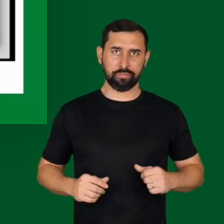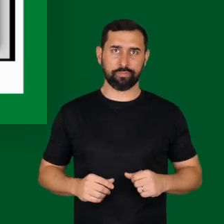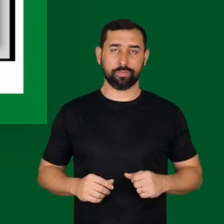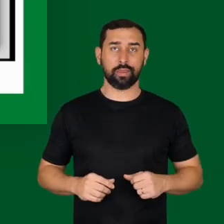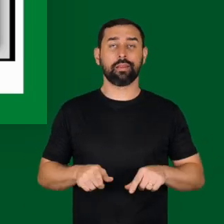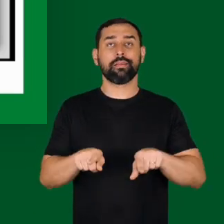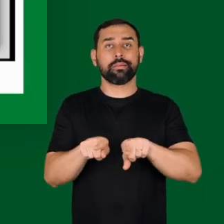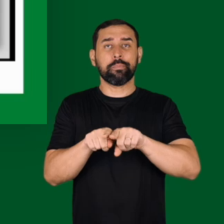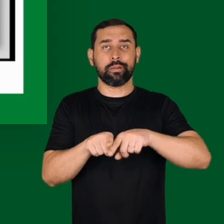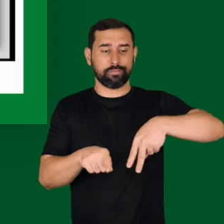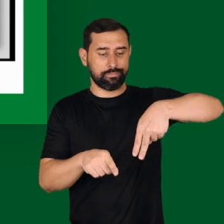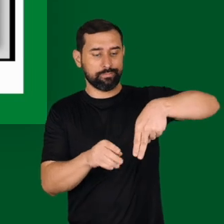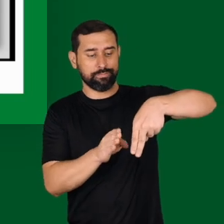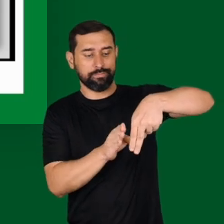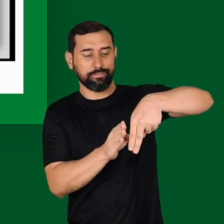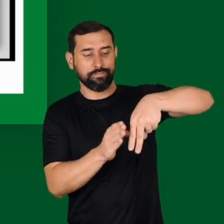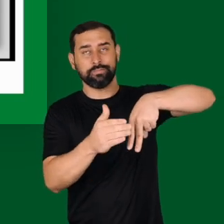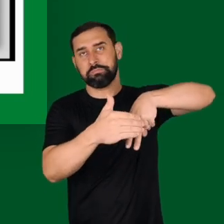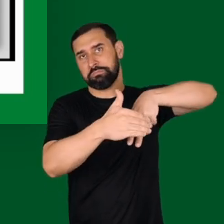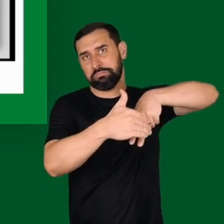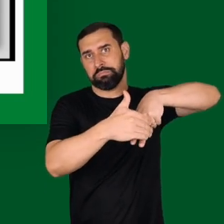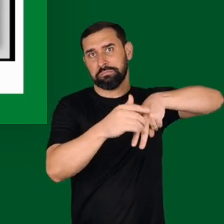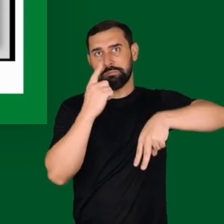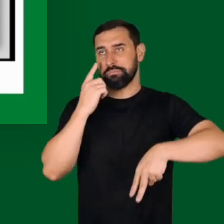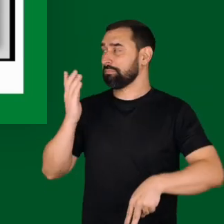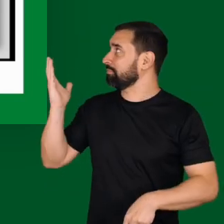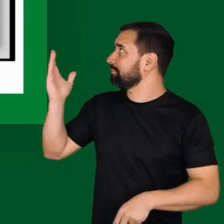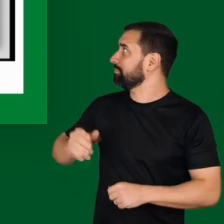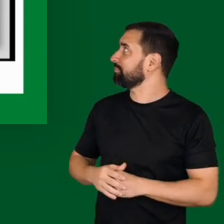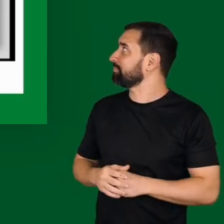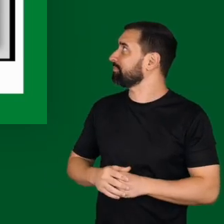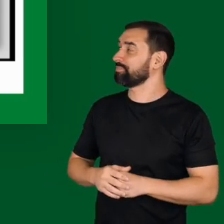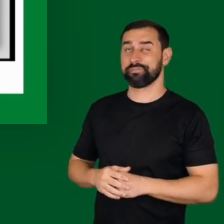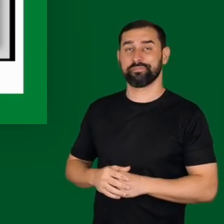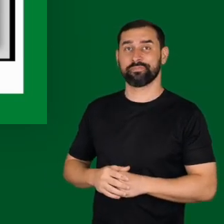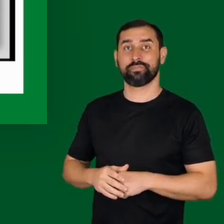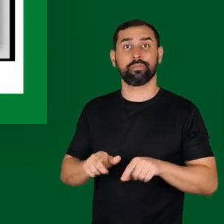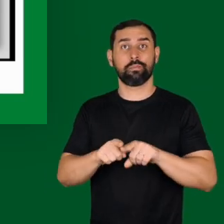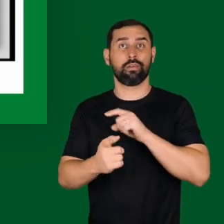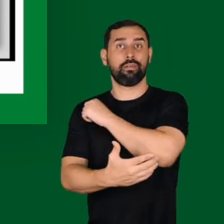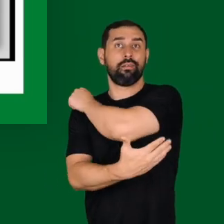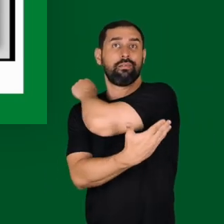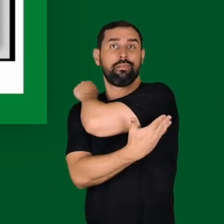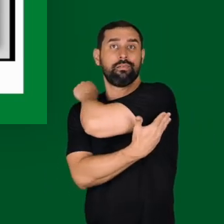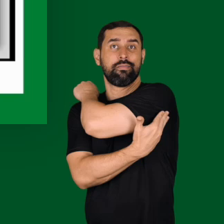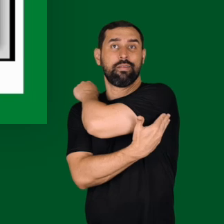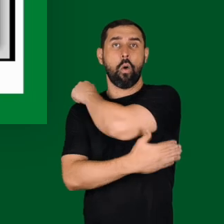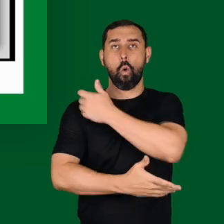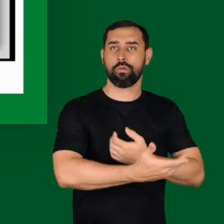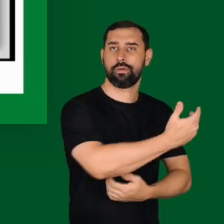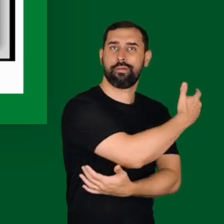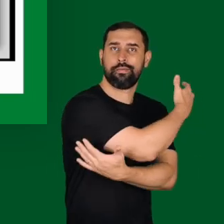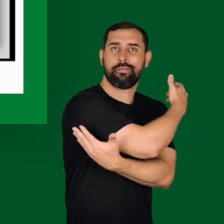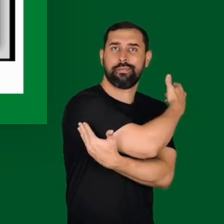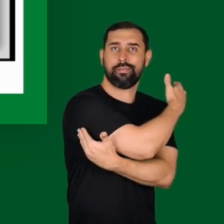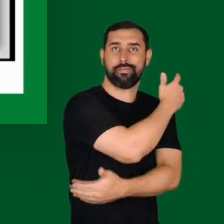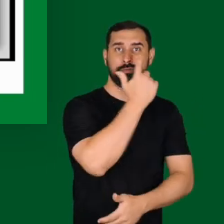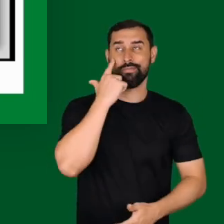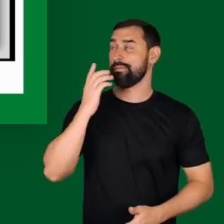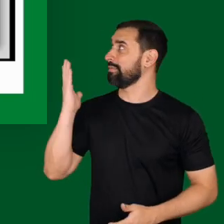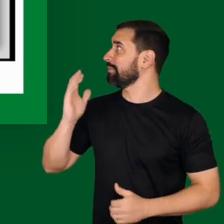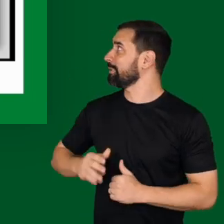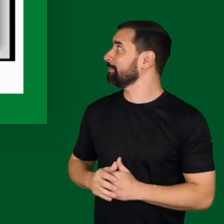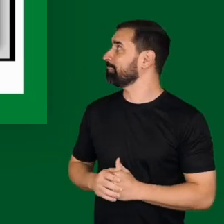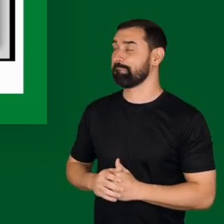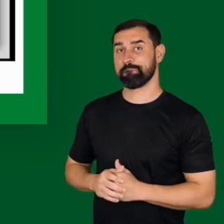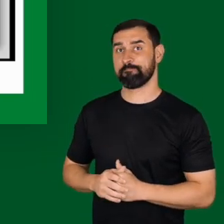da coxa, nessa parte mais medial, lateral, também dos dois lados, na região aqui mais posterior do braço,